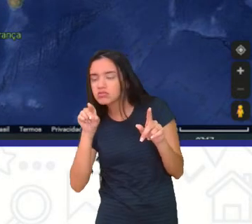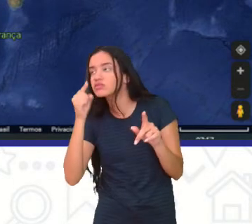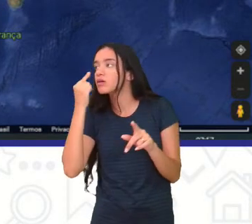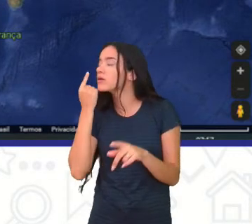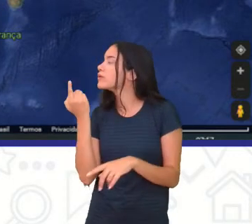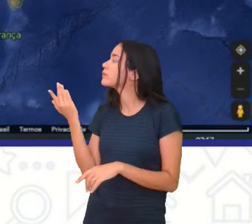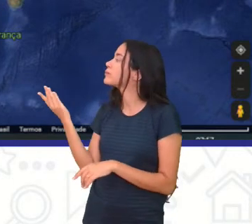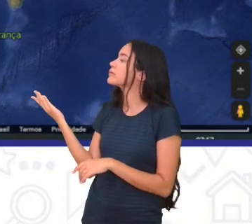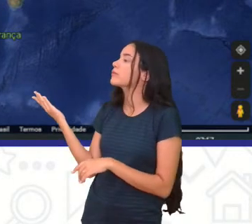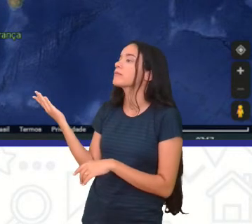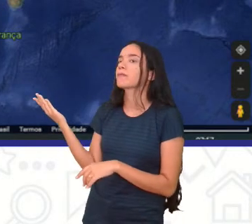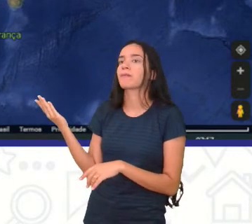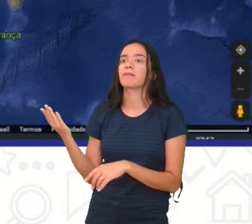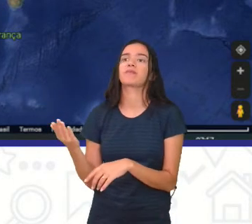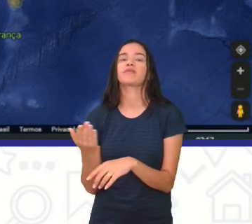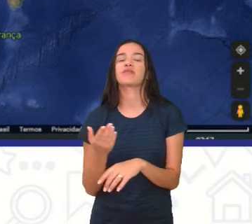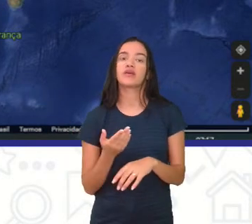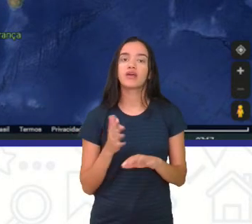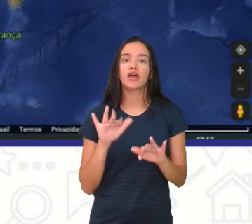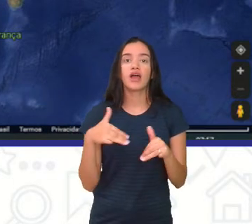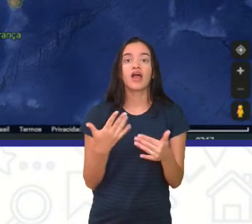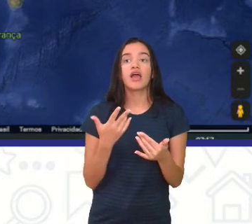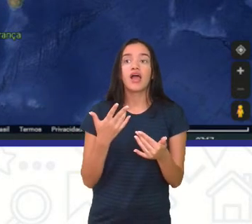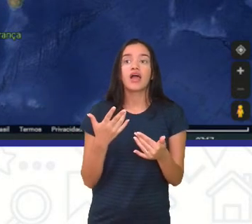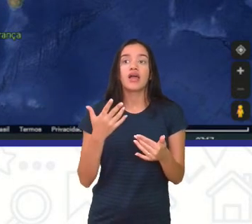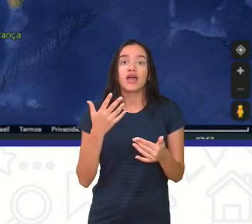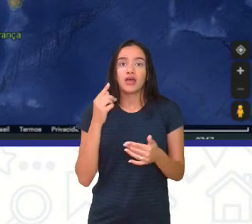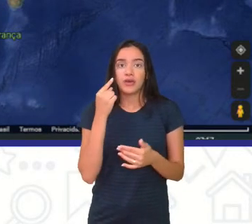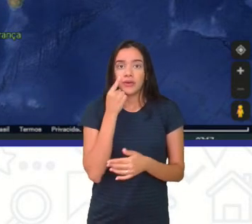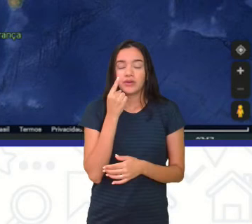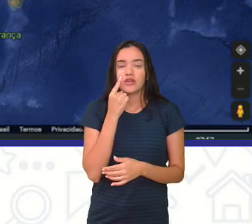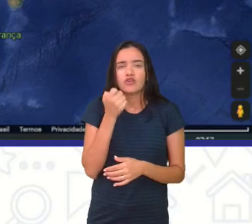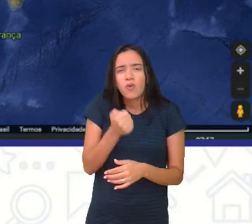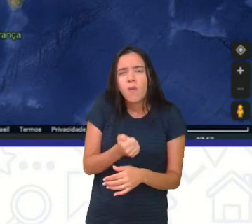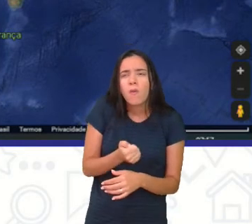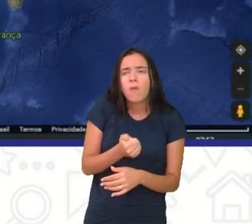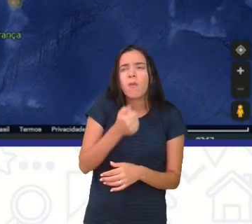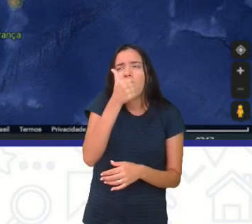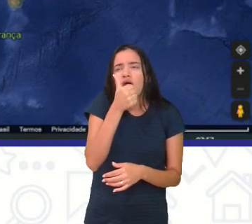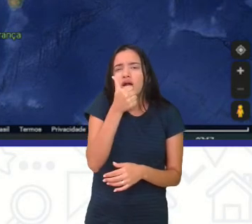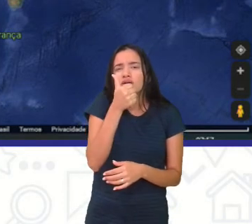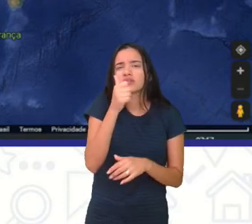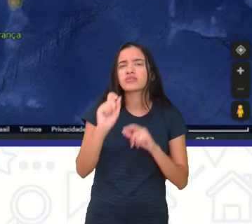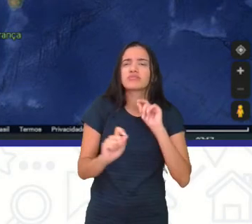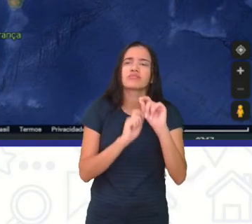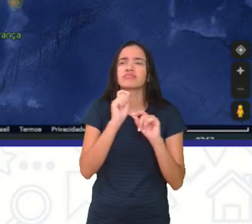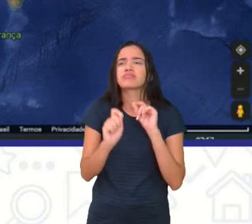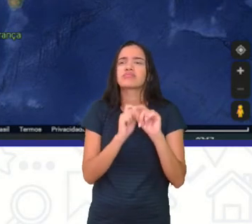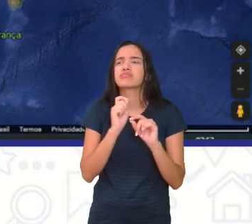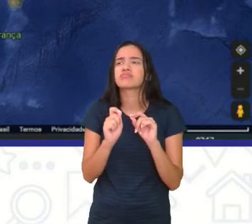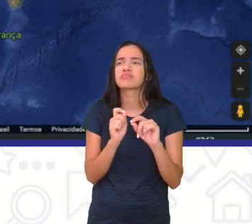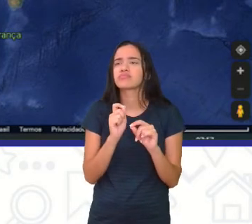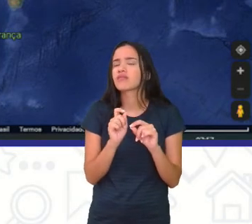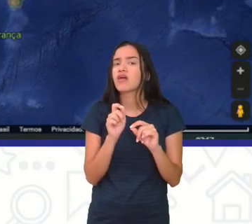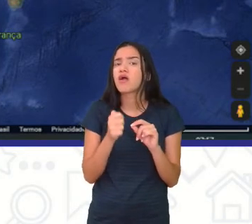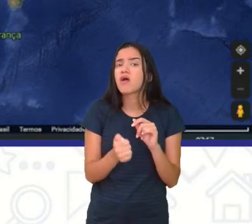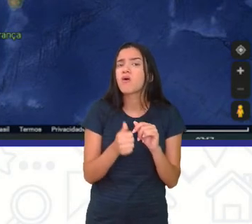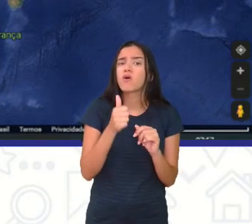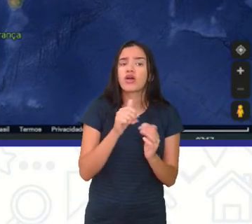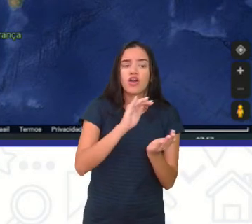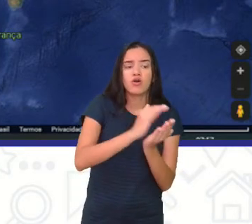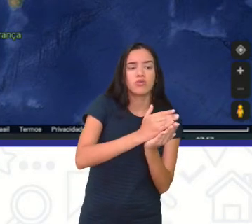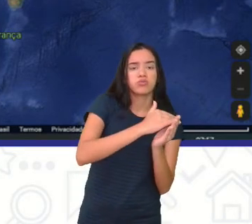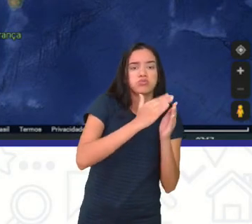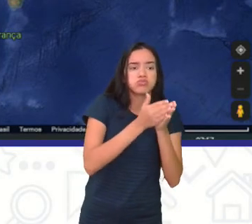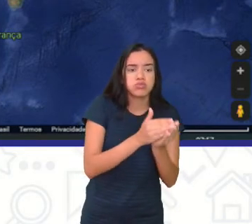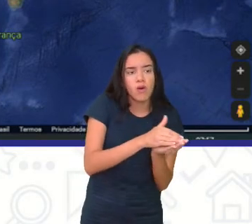aqui o Cabo da Boa Esperança, a frota dele aqui quase que quase que